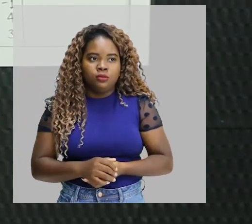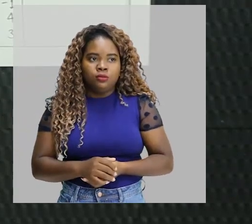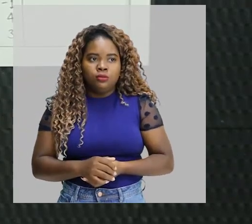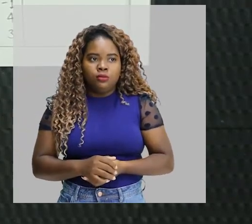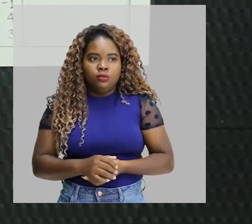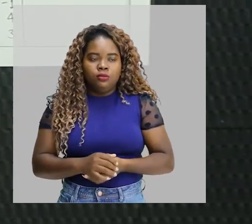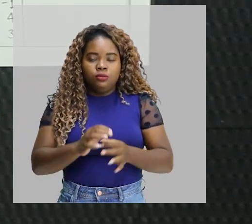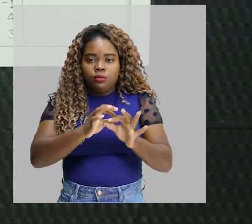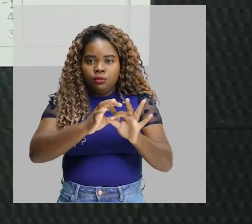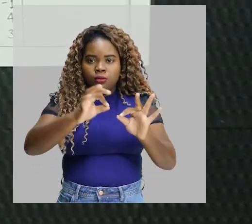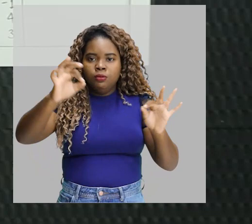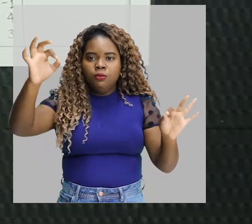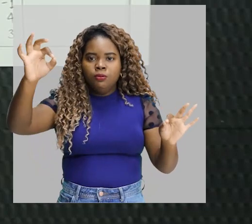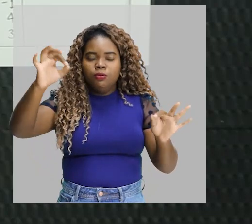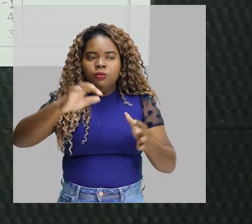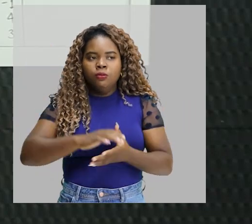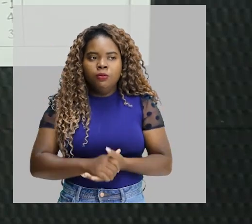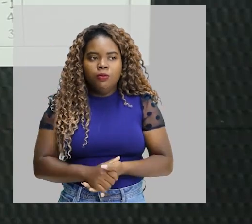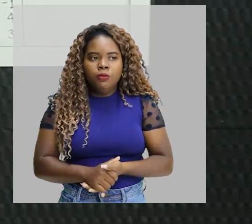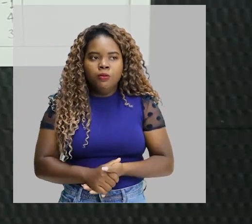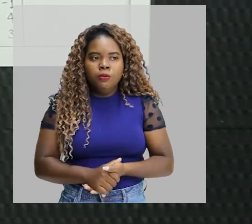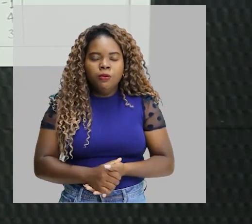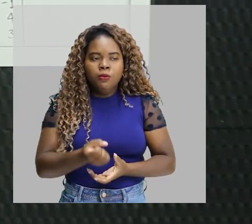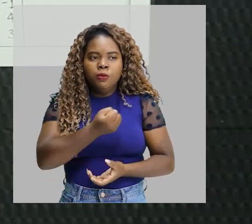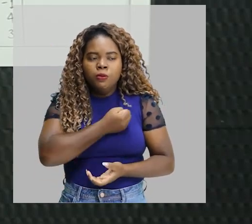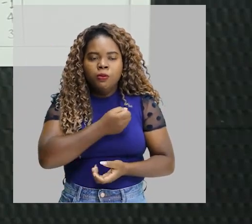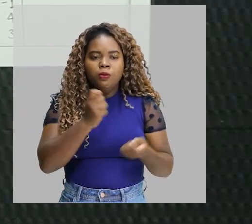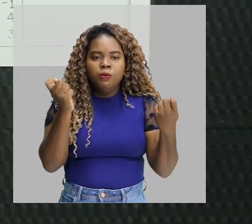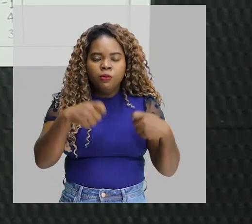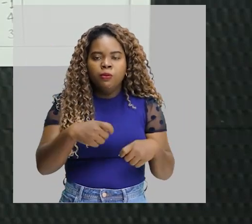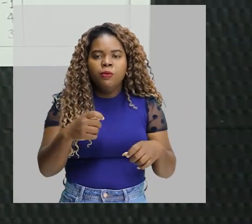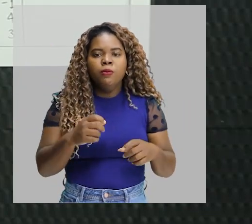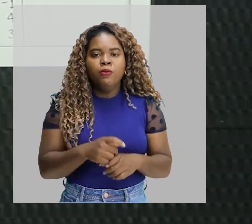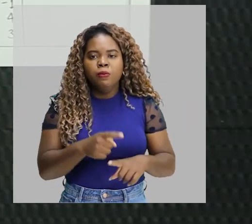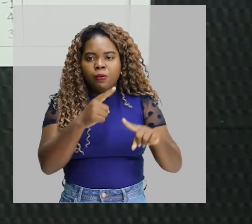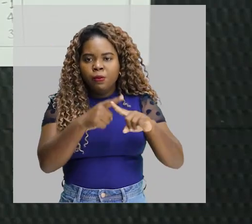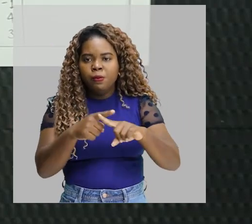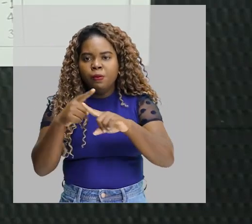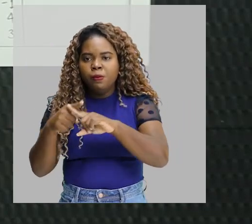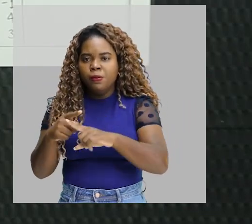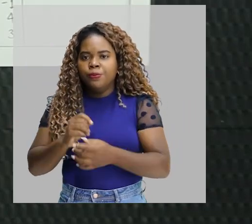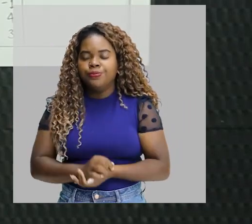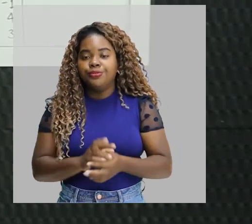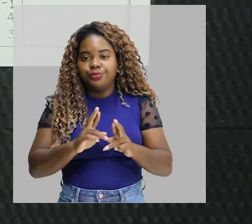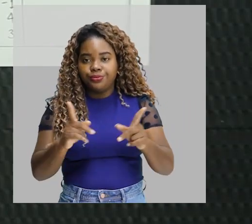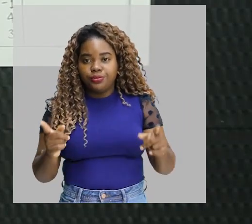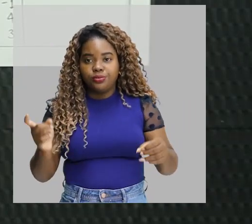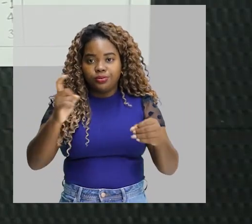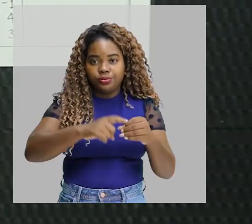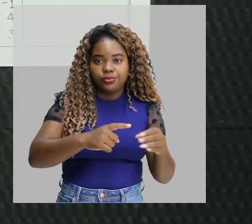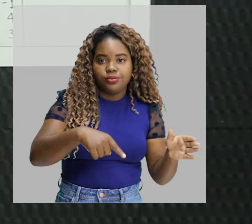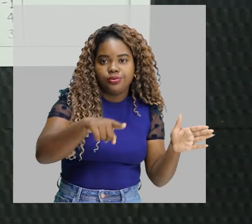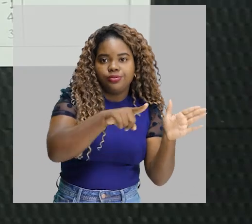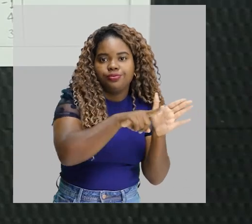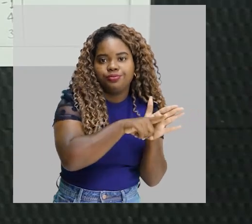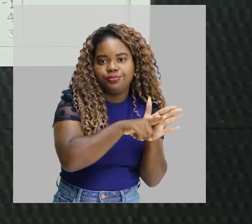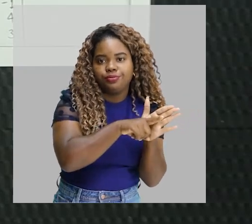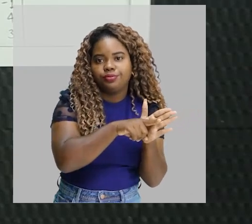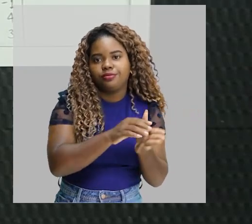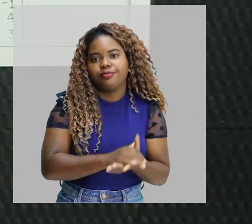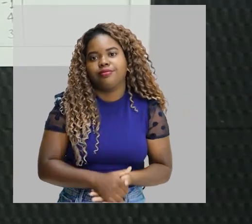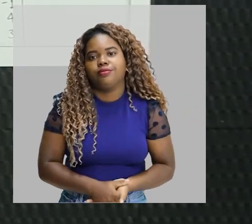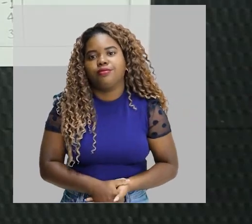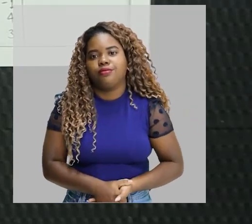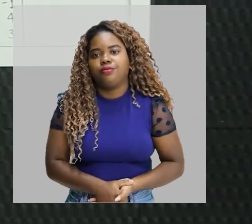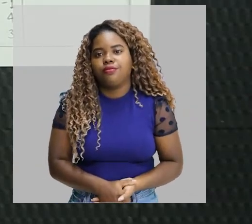aqui a diagonais passando aqui pelos números que você vai ter que multiplicar a diferença é que na volta você vai subtrair